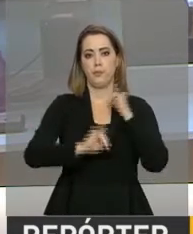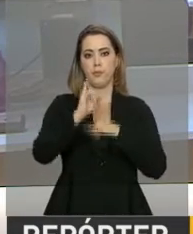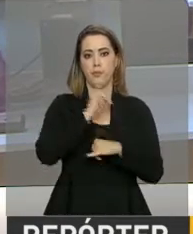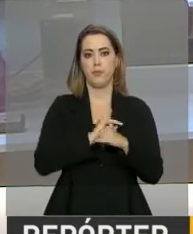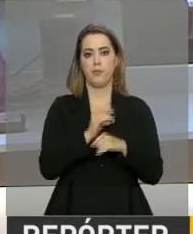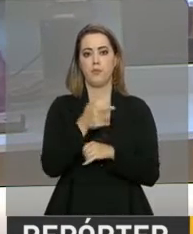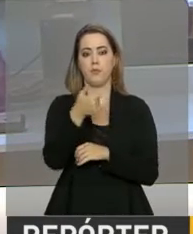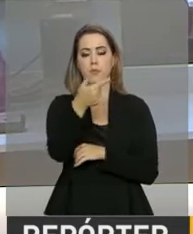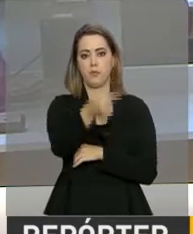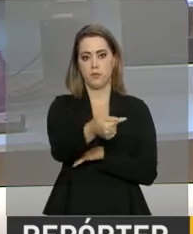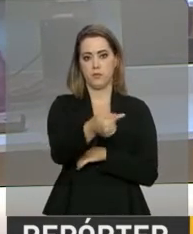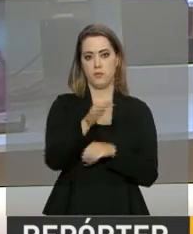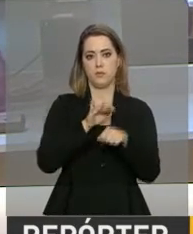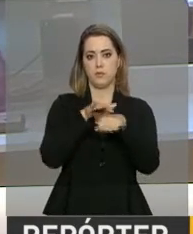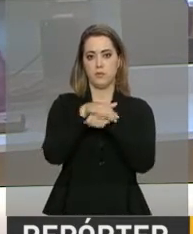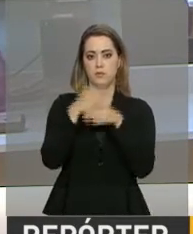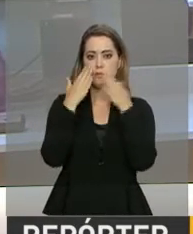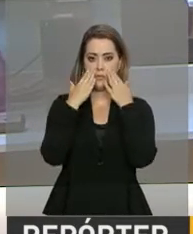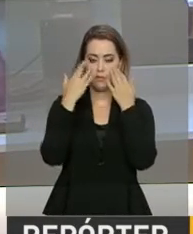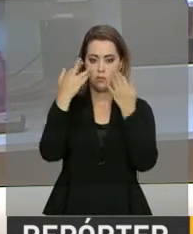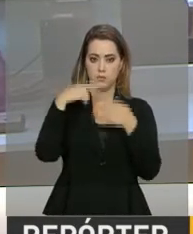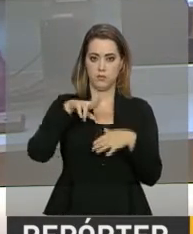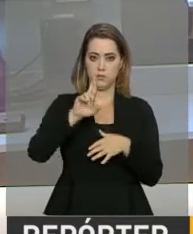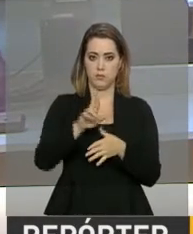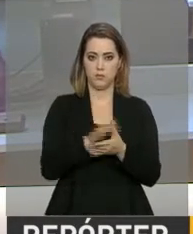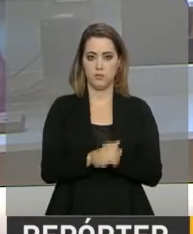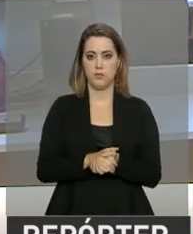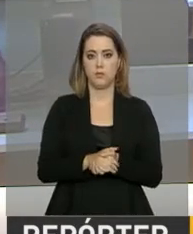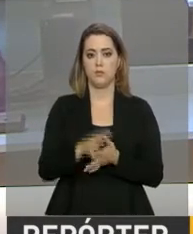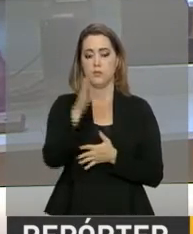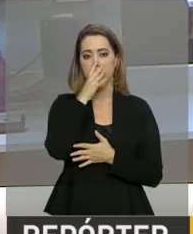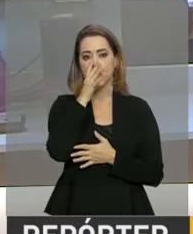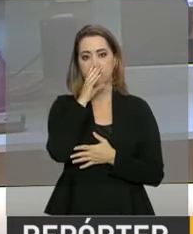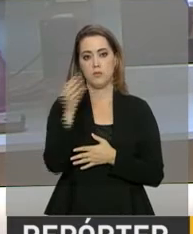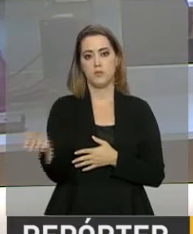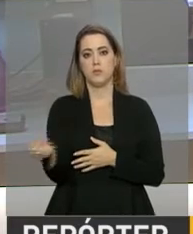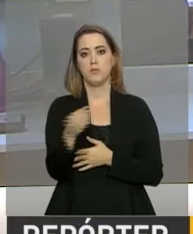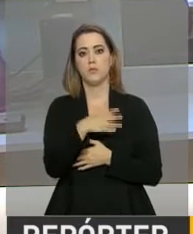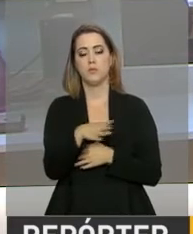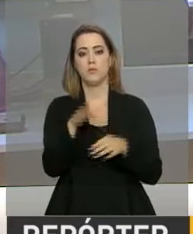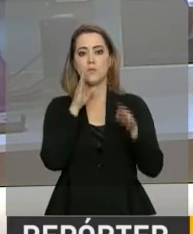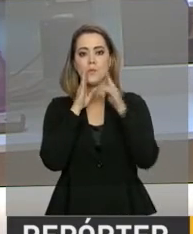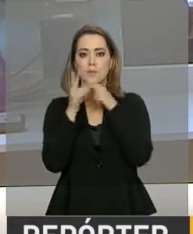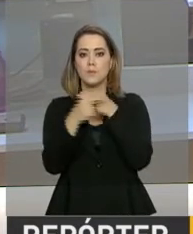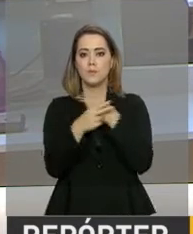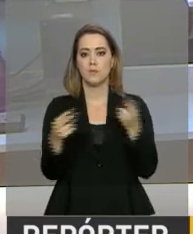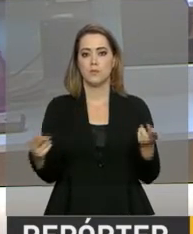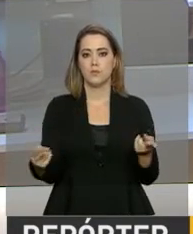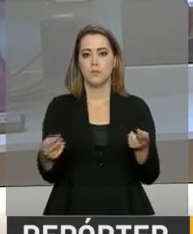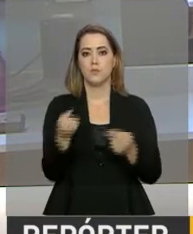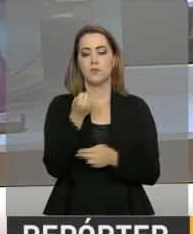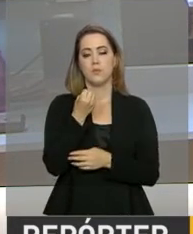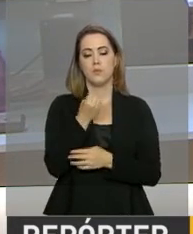outras informações ou às 7 da noite na próxima edição do Repórter NBR. Acompanhe as novidades também pelas nossas redes